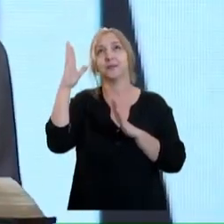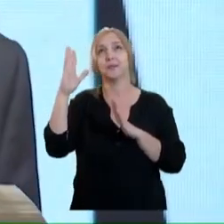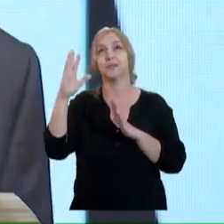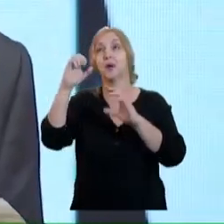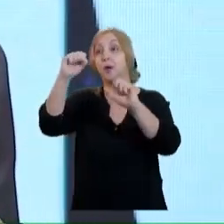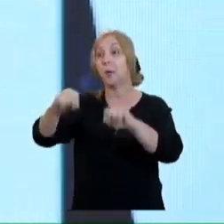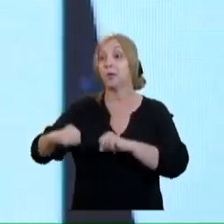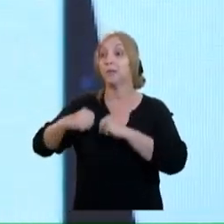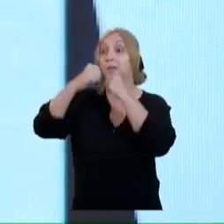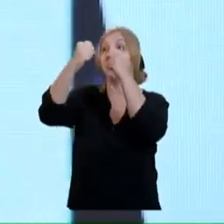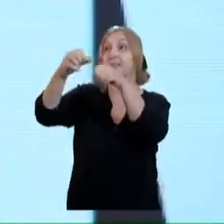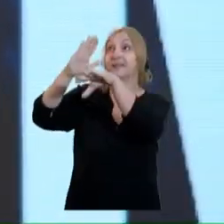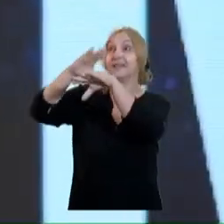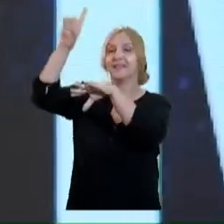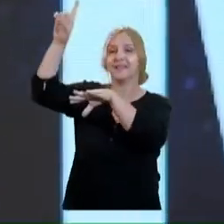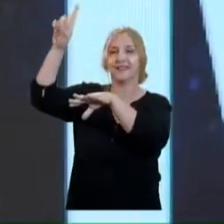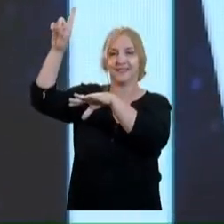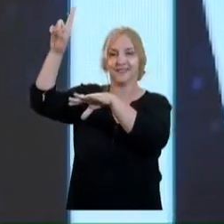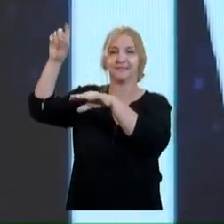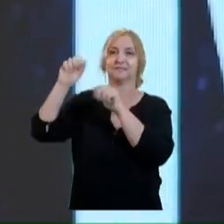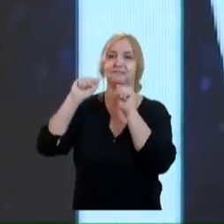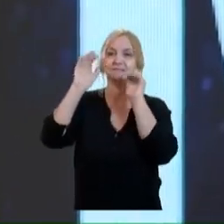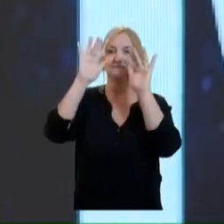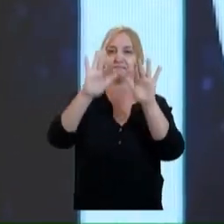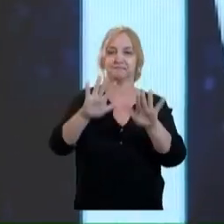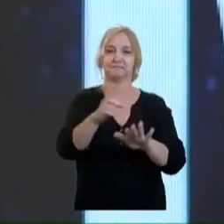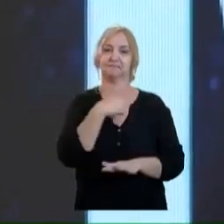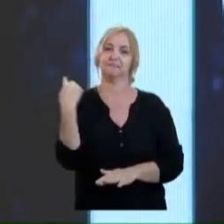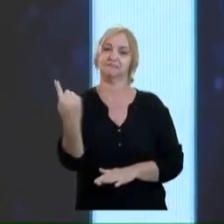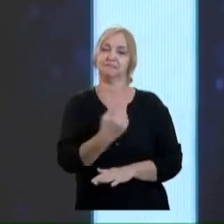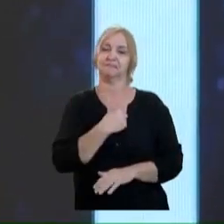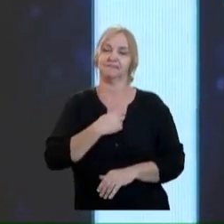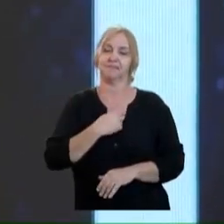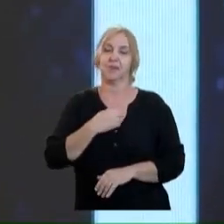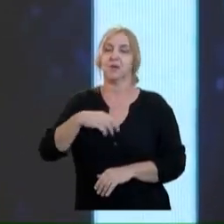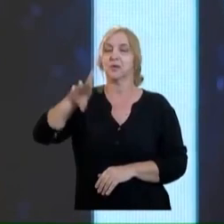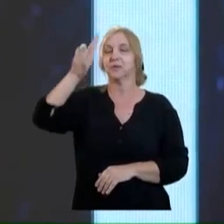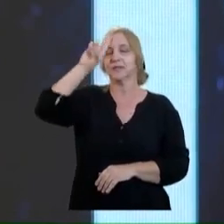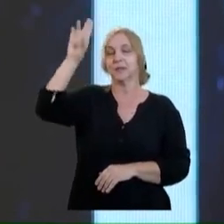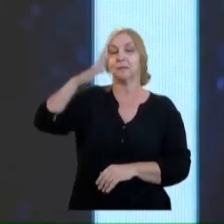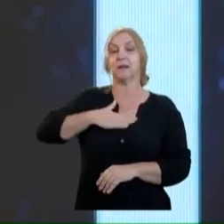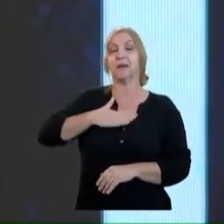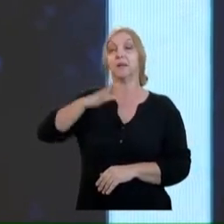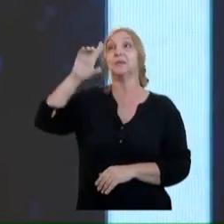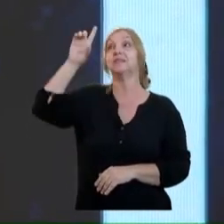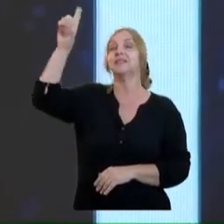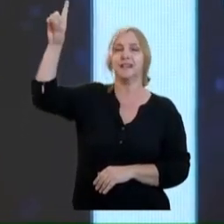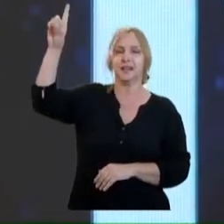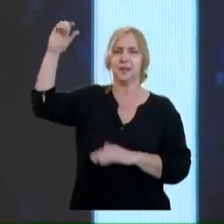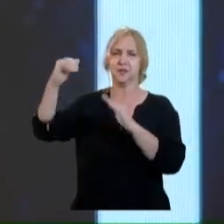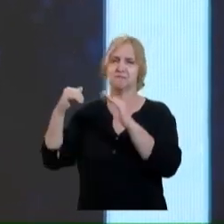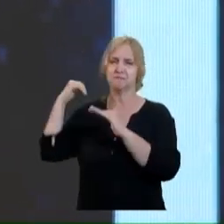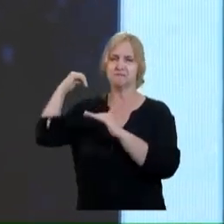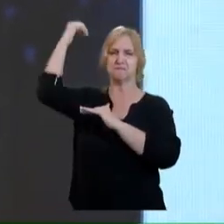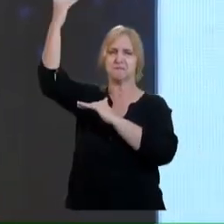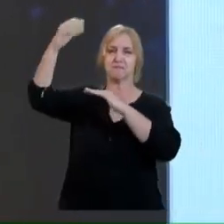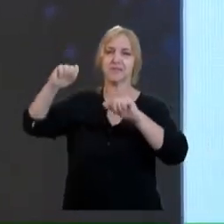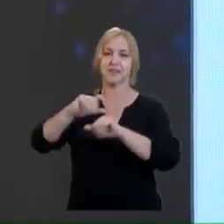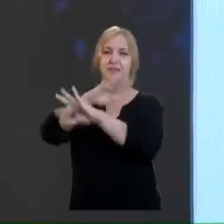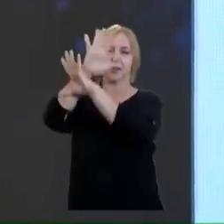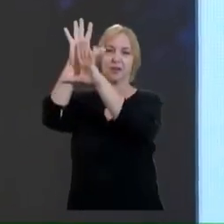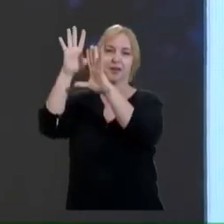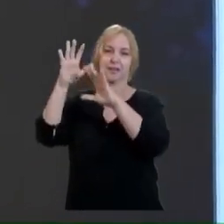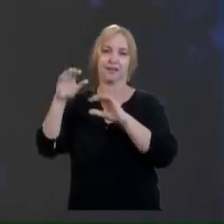nós opera. E o meu Deus, segundo a sua riqueza em glória, há de suprir em